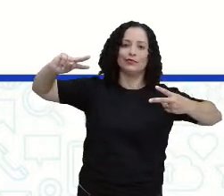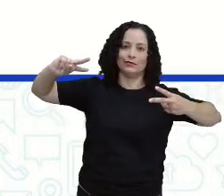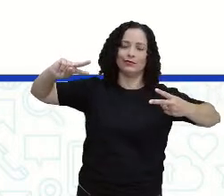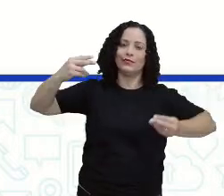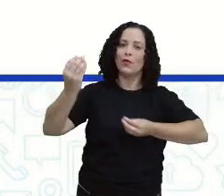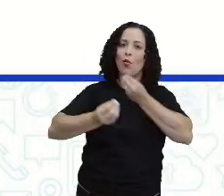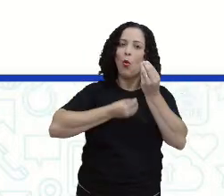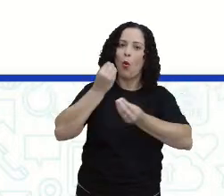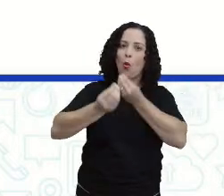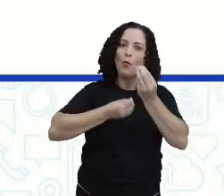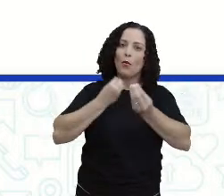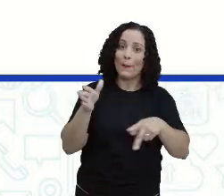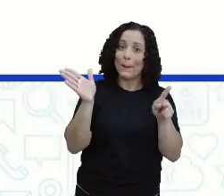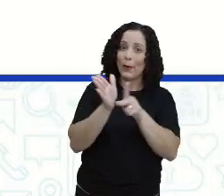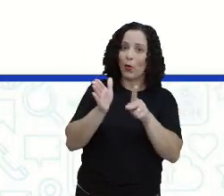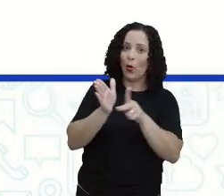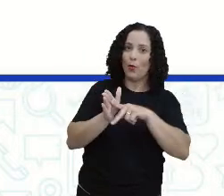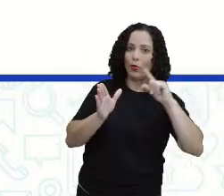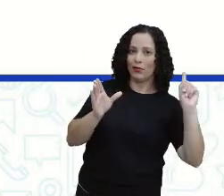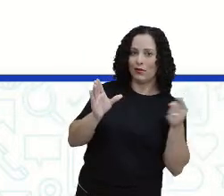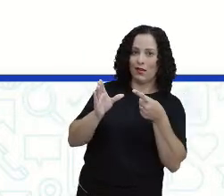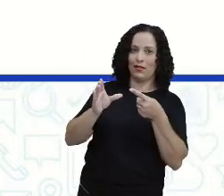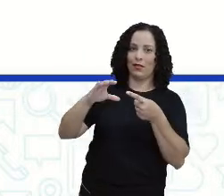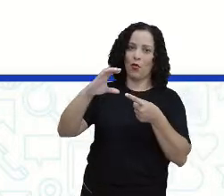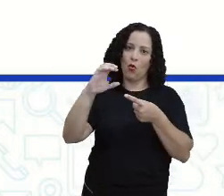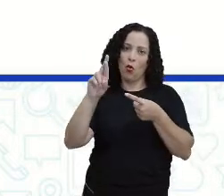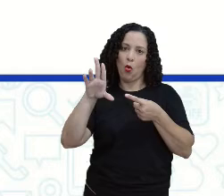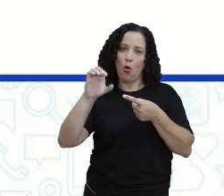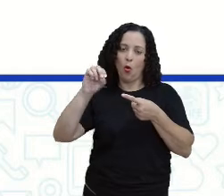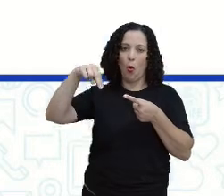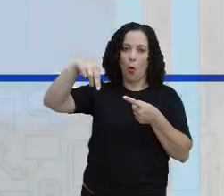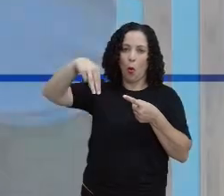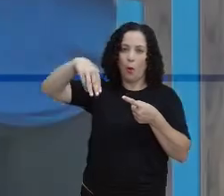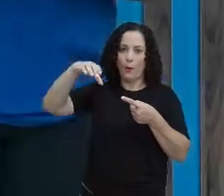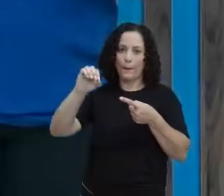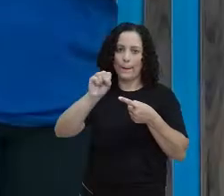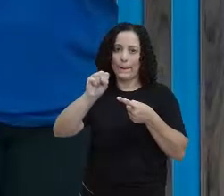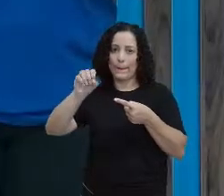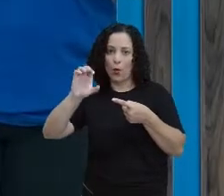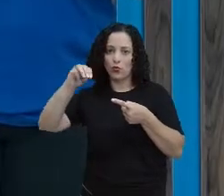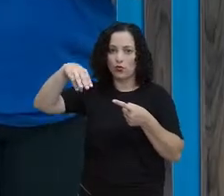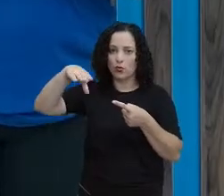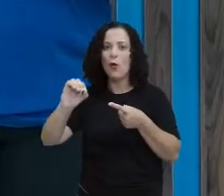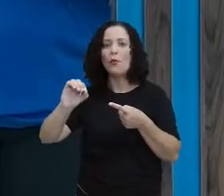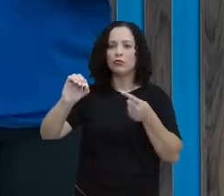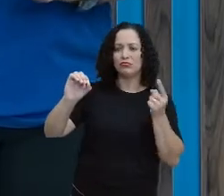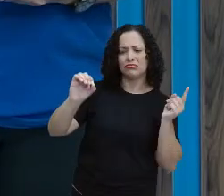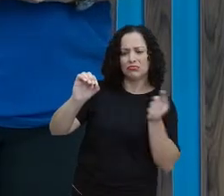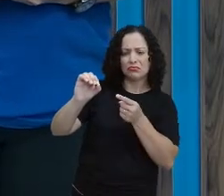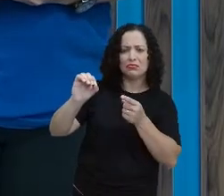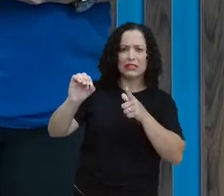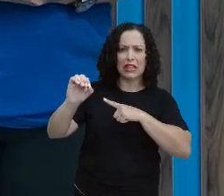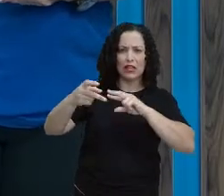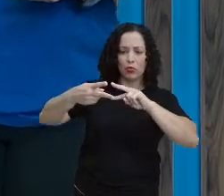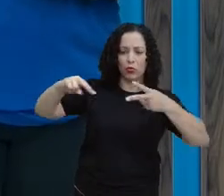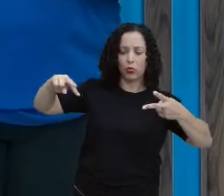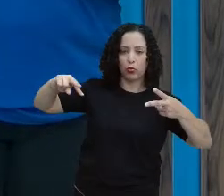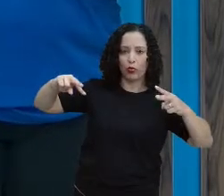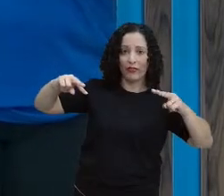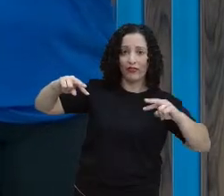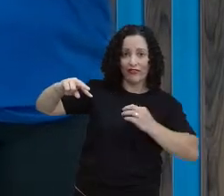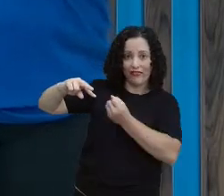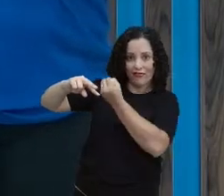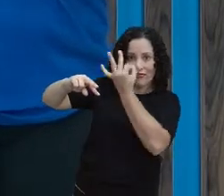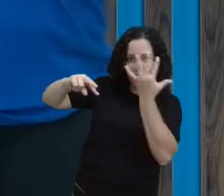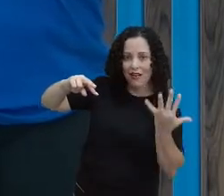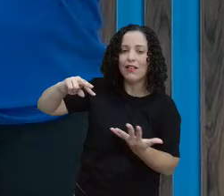em um cromossomo. Então, lá naquele cromossomo tem uma certa sequência de genes. Mas